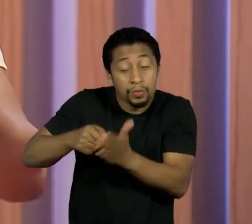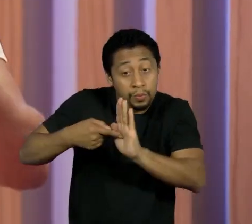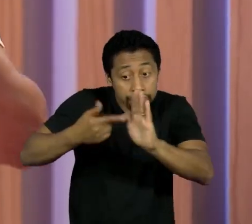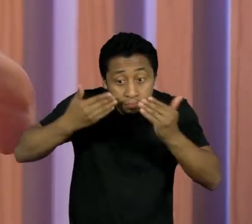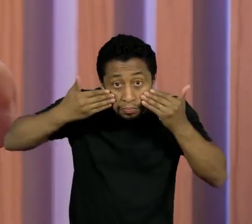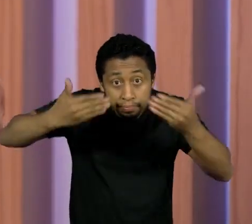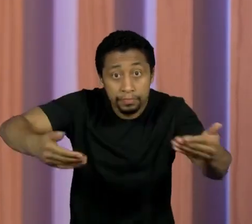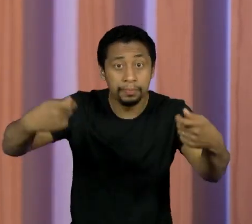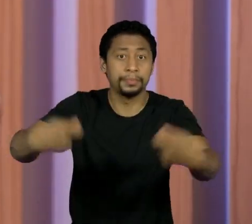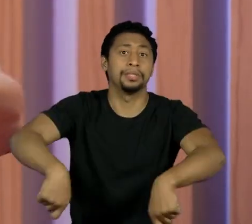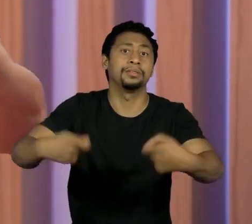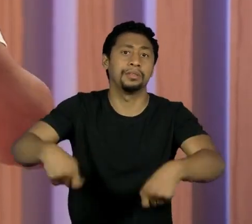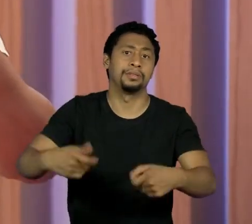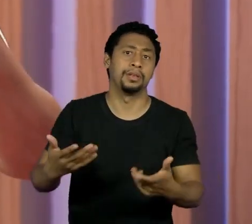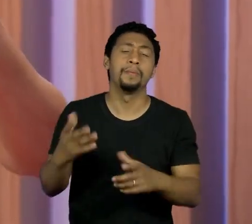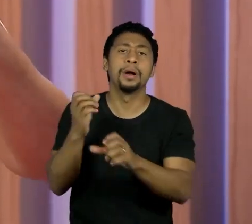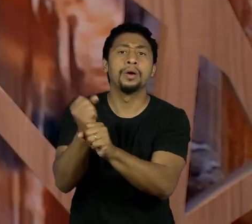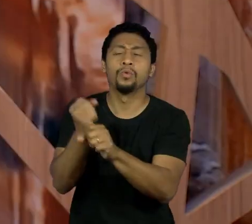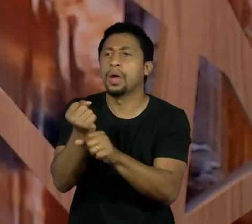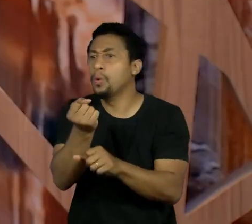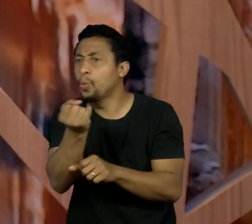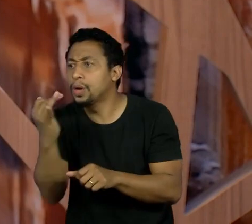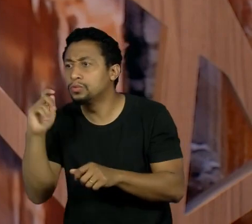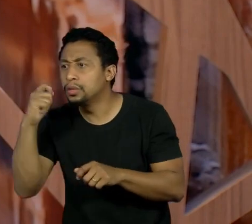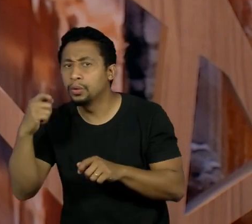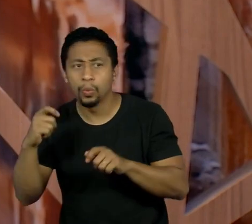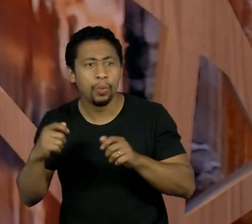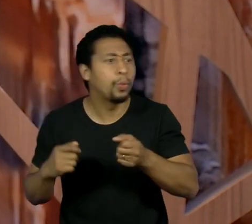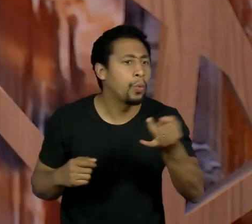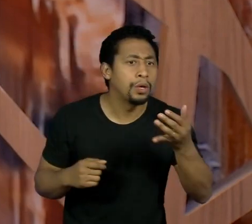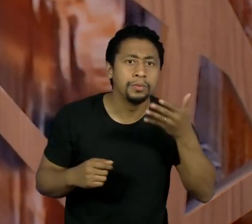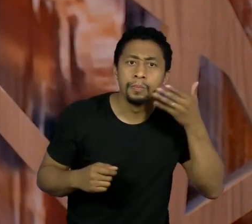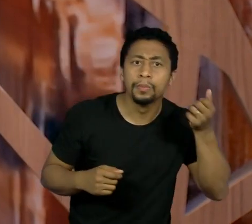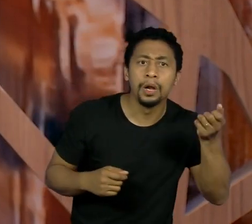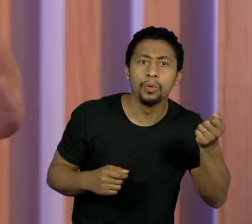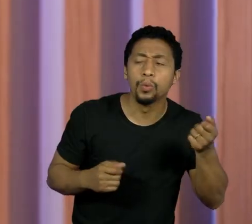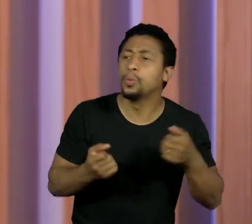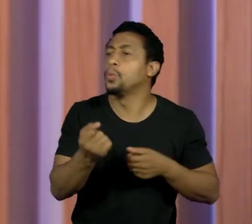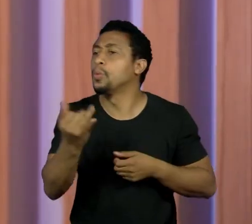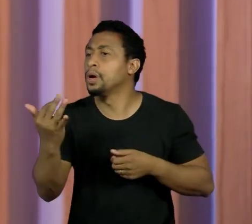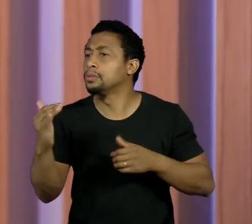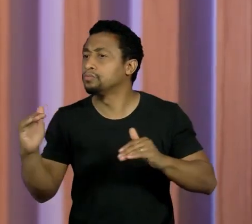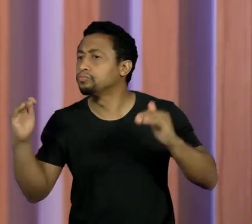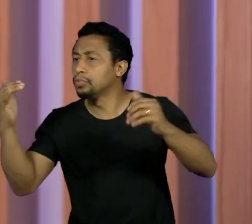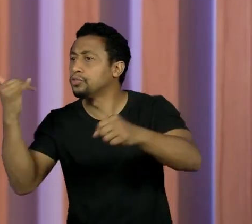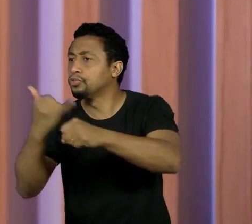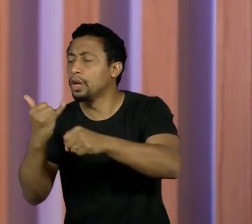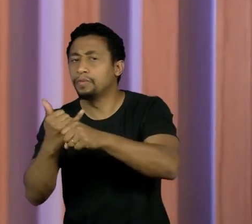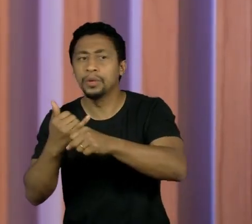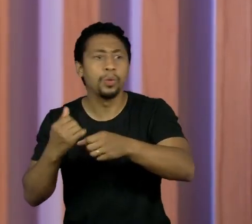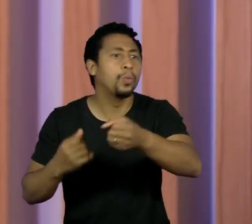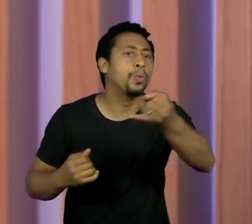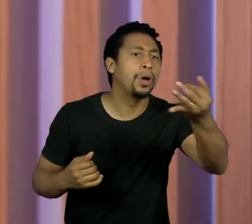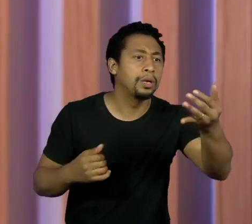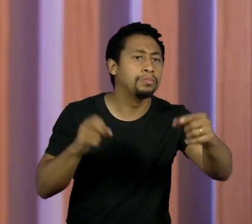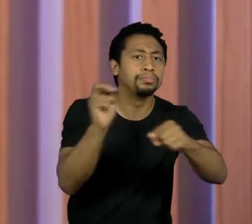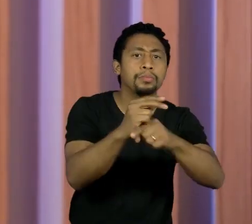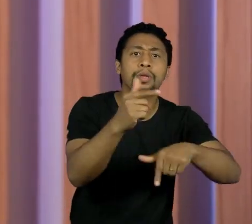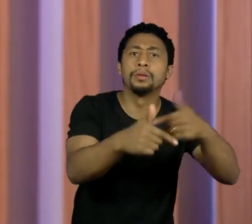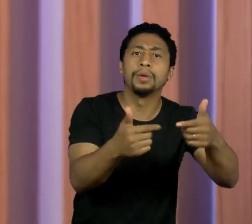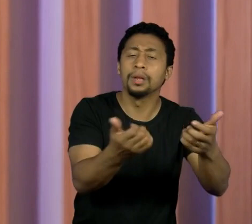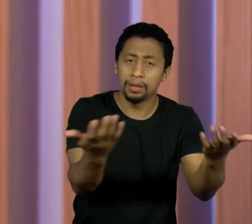de trabalhador, oportunidade de ascensão, de treinamento. Quer dizer,